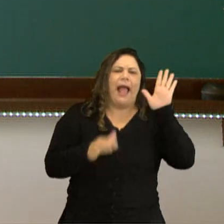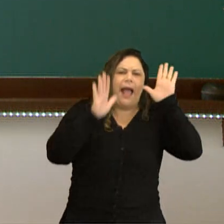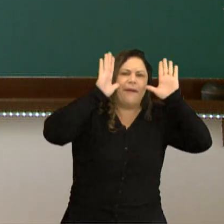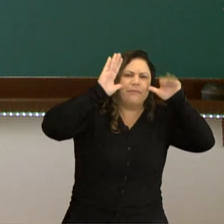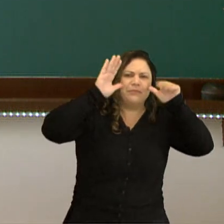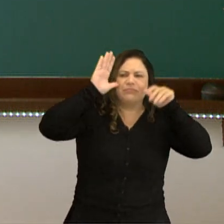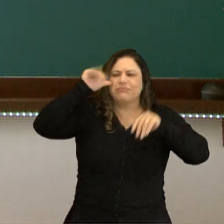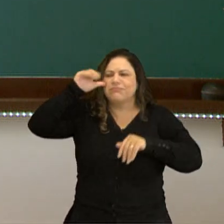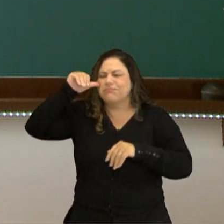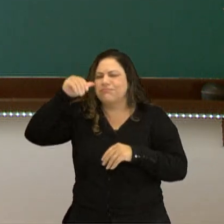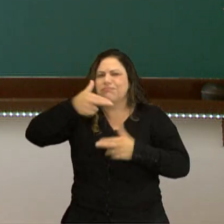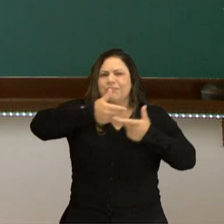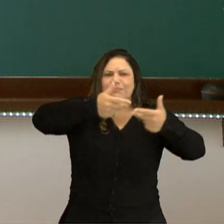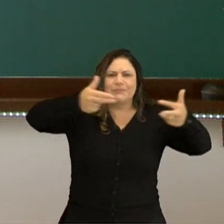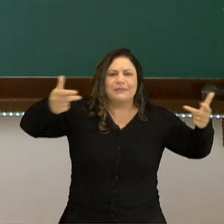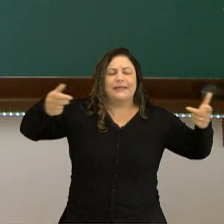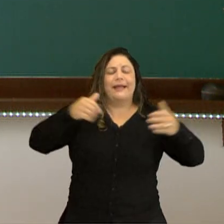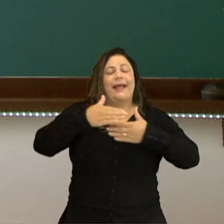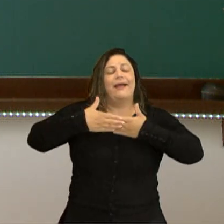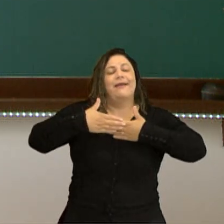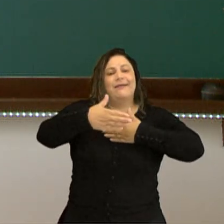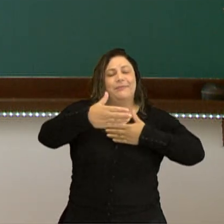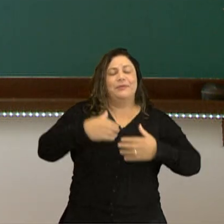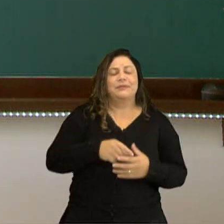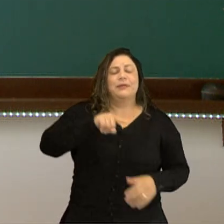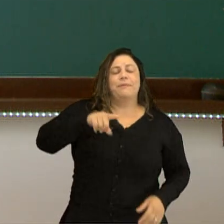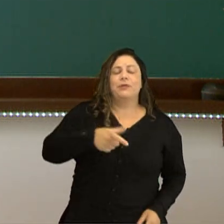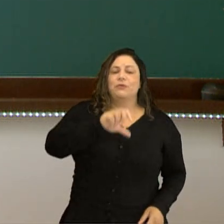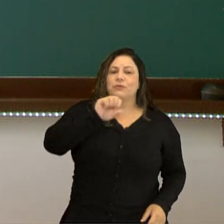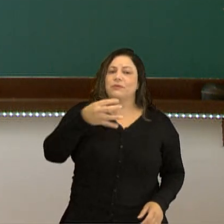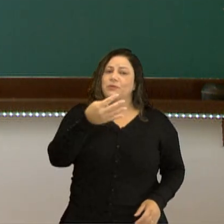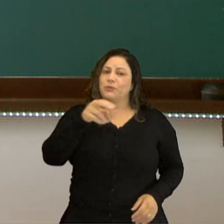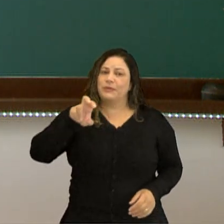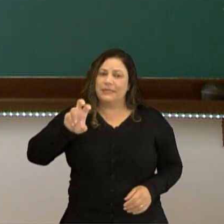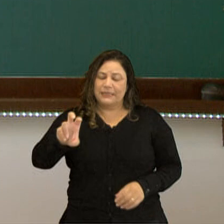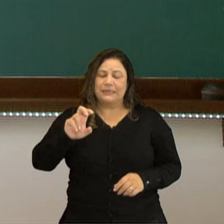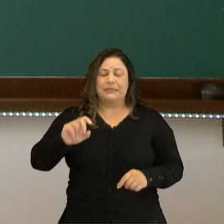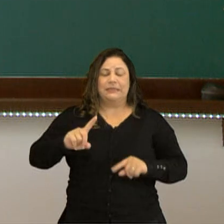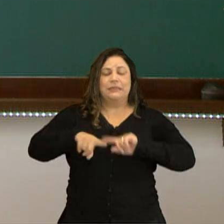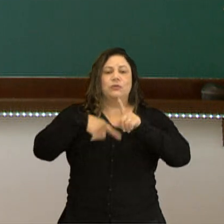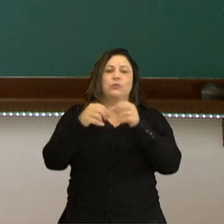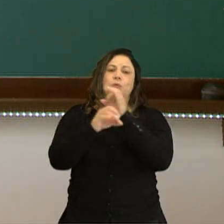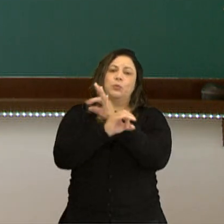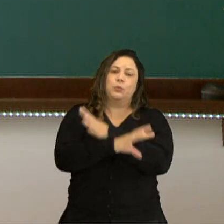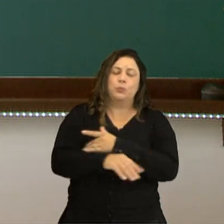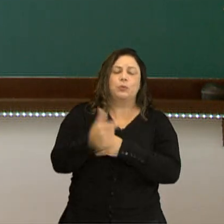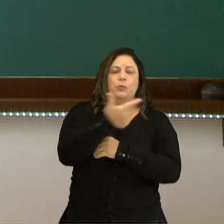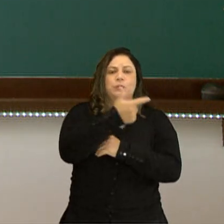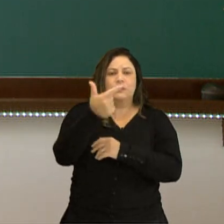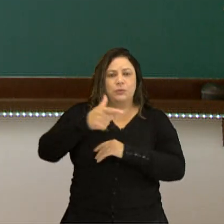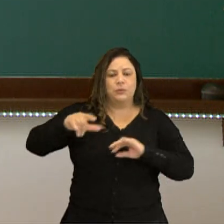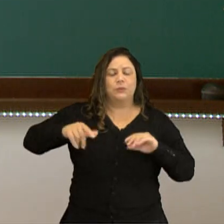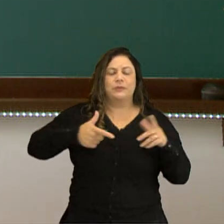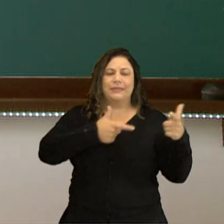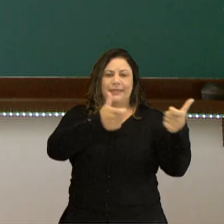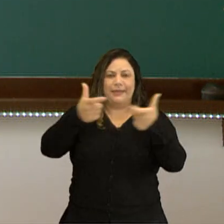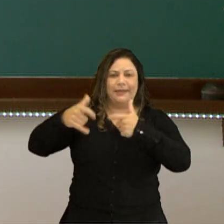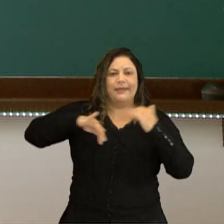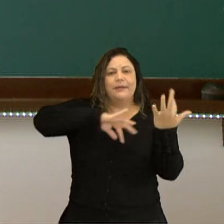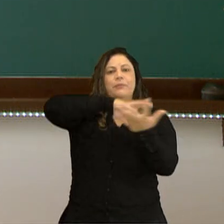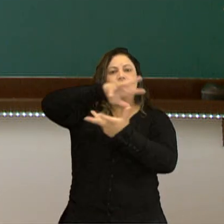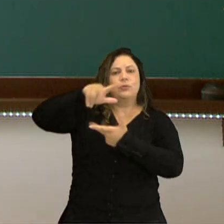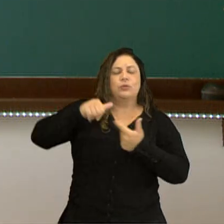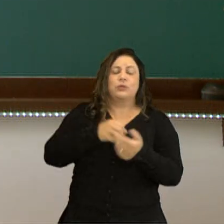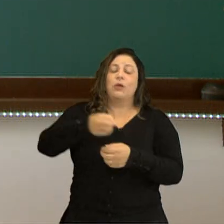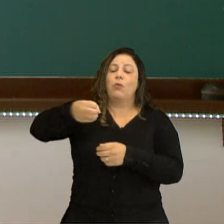Após 1945, depois da Segunda Guerra Mundial, a arte vai conversar uma nova linguagem, vai